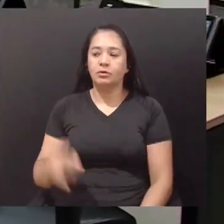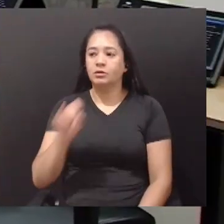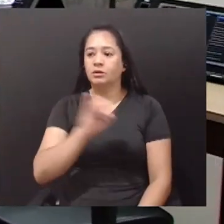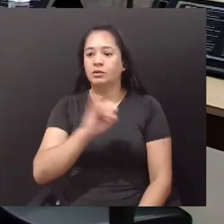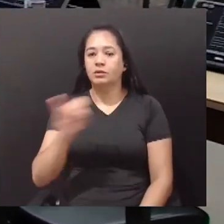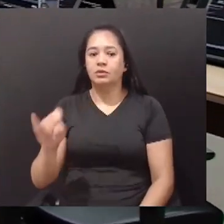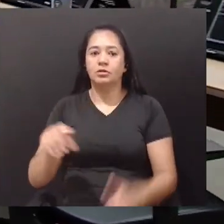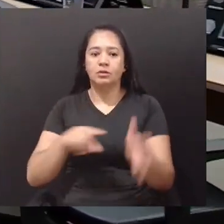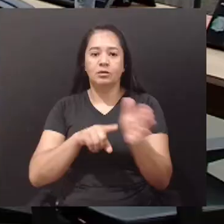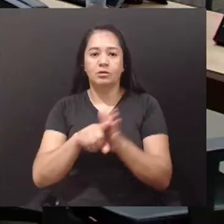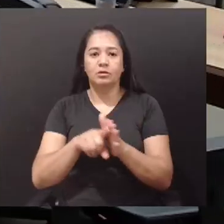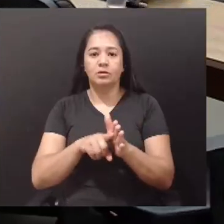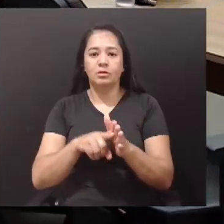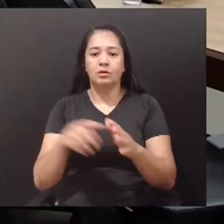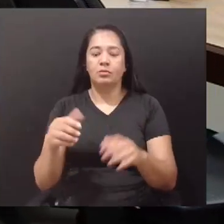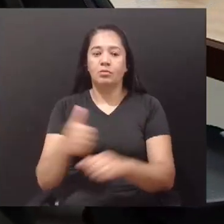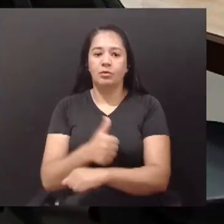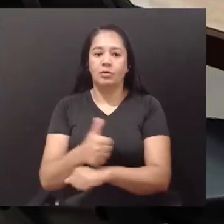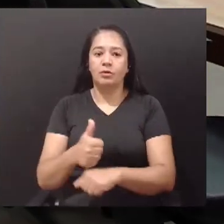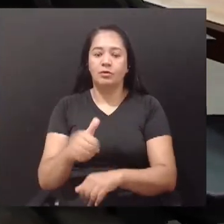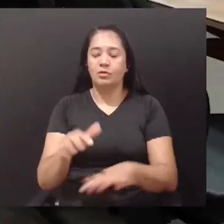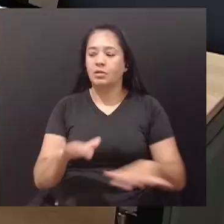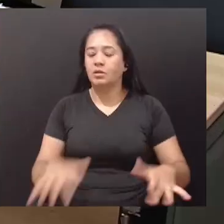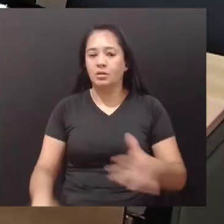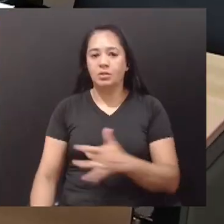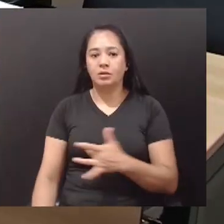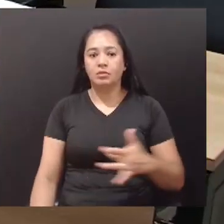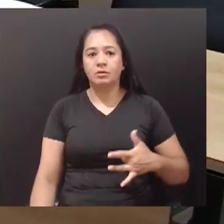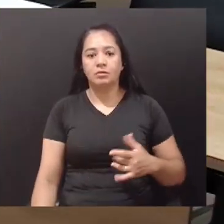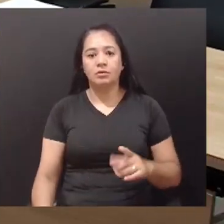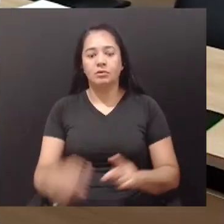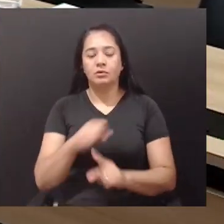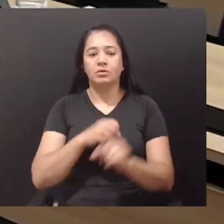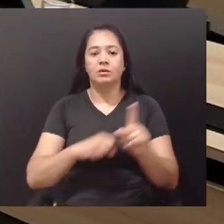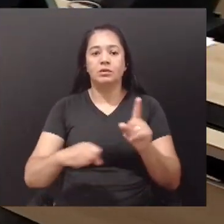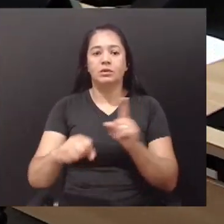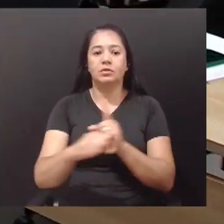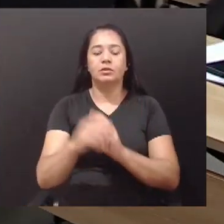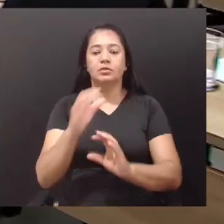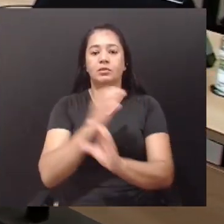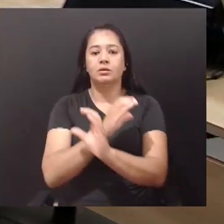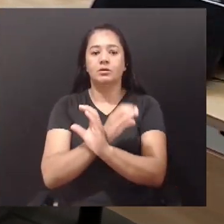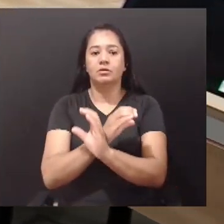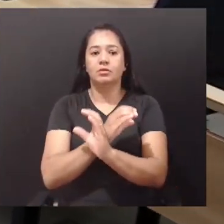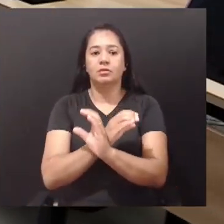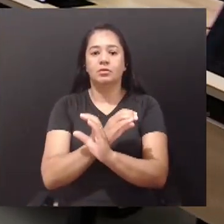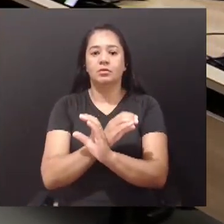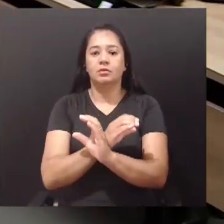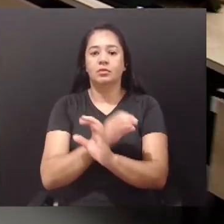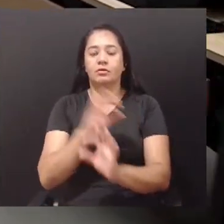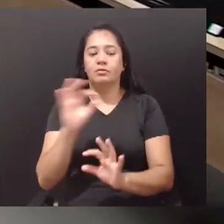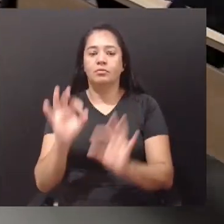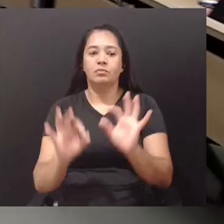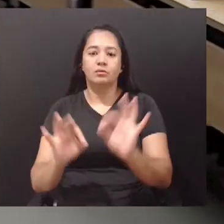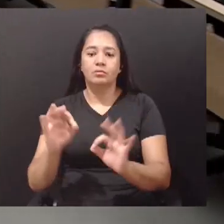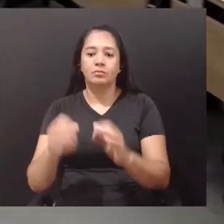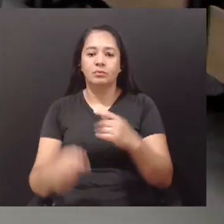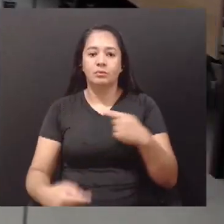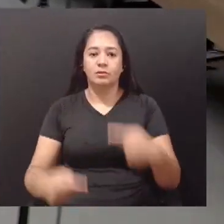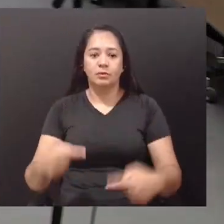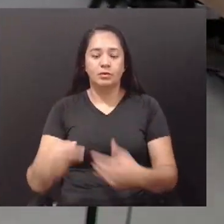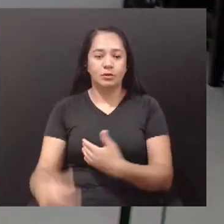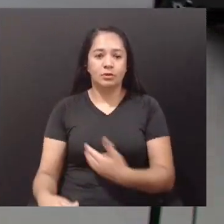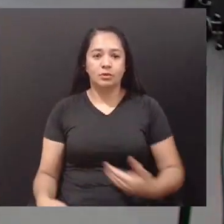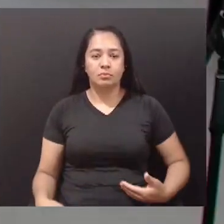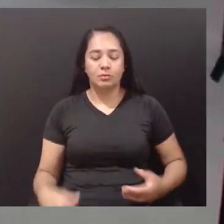pesquisa, profissionais da saúde e a sociedade civil na formulação de políticas públicas que ampliem o